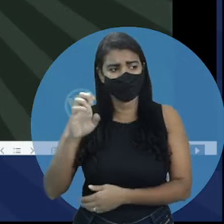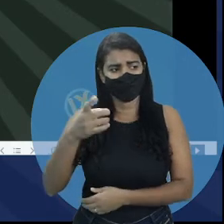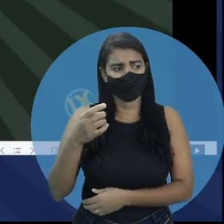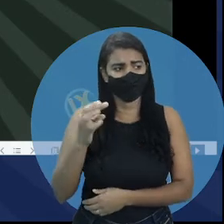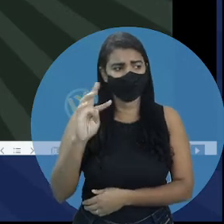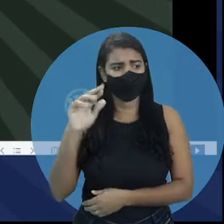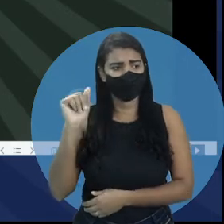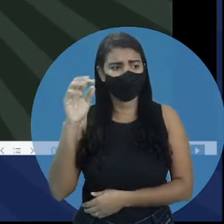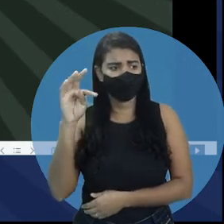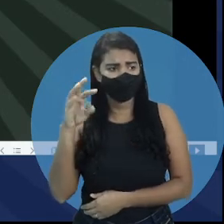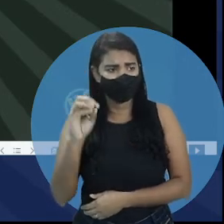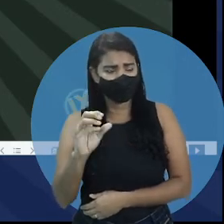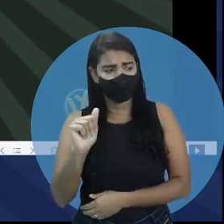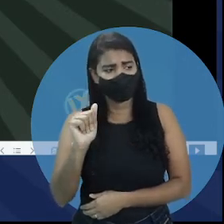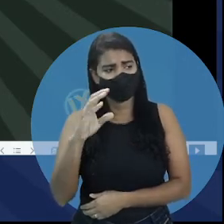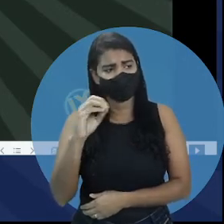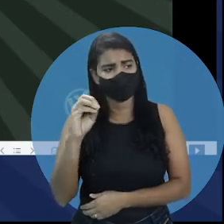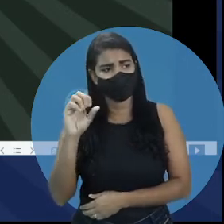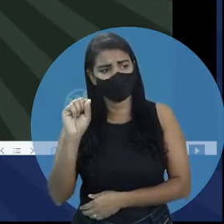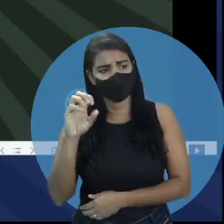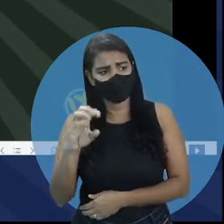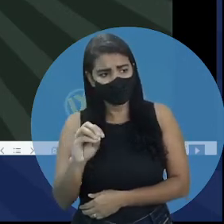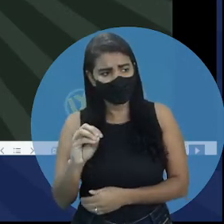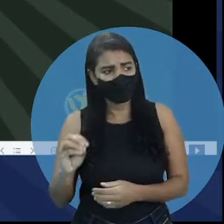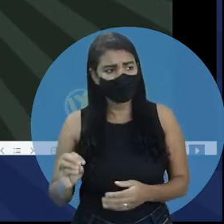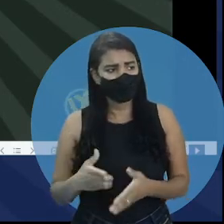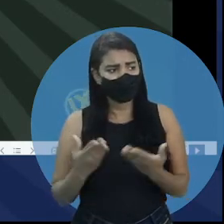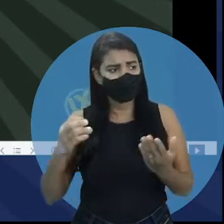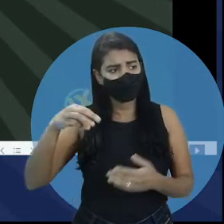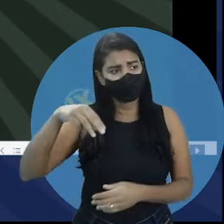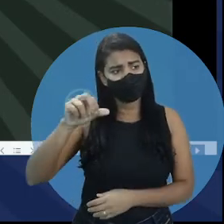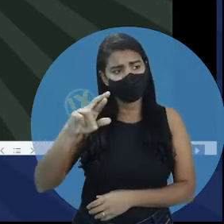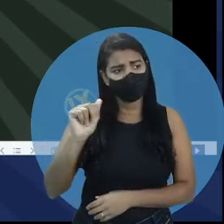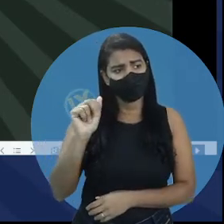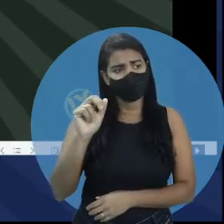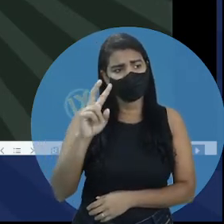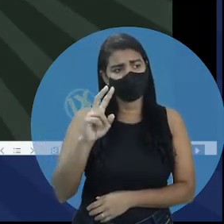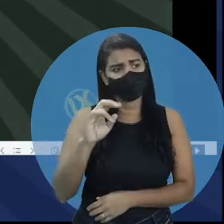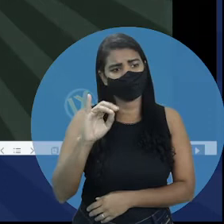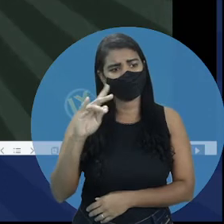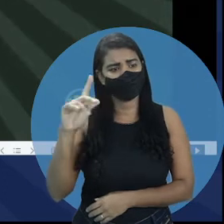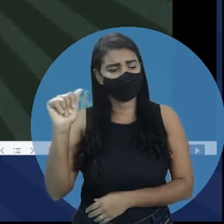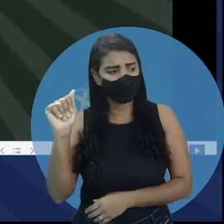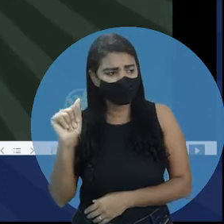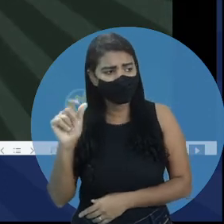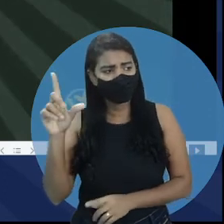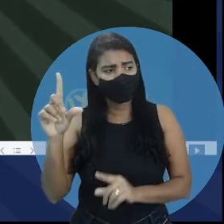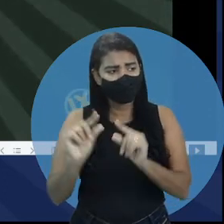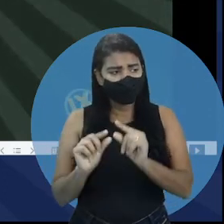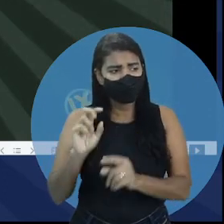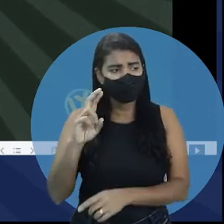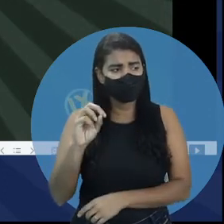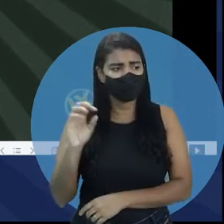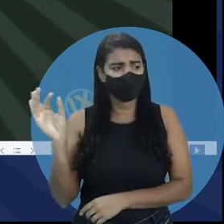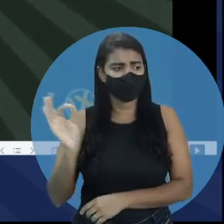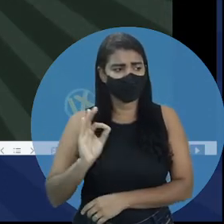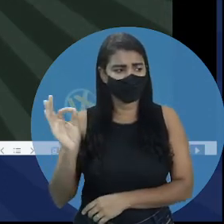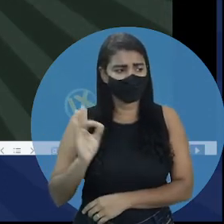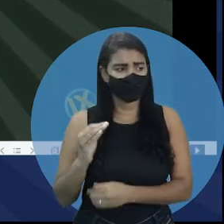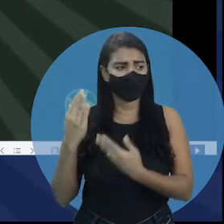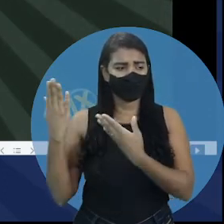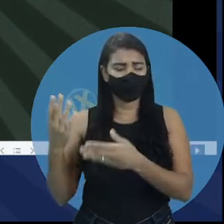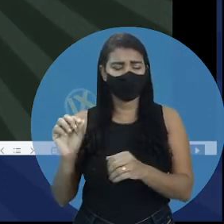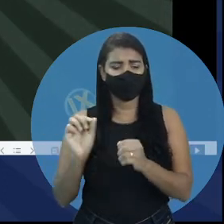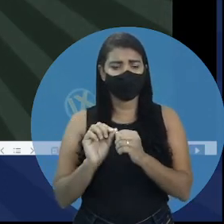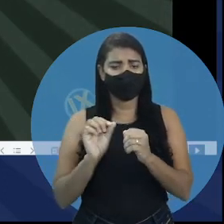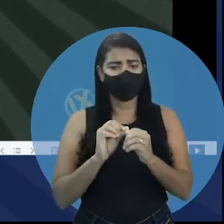aquoso, né, de Mirabilis jalapa da Maravilha, a taxa de eclosão de ovos foi sempre menor do que 50%. Né? E isso faz, então, a